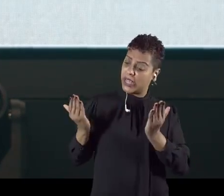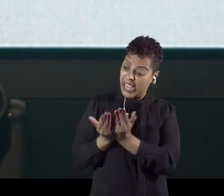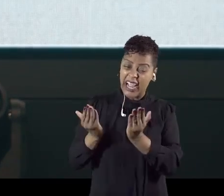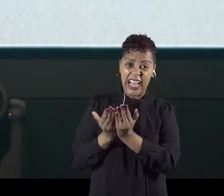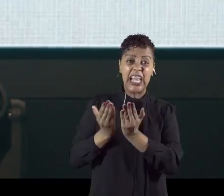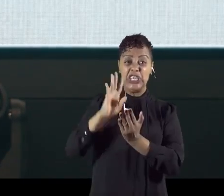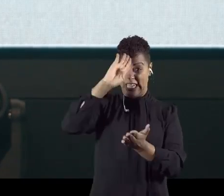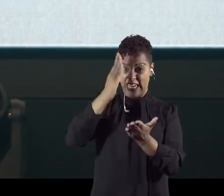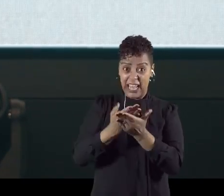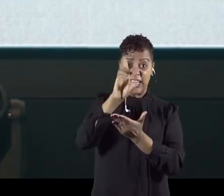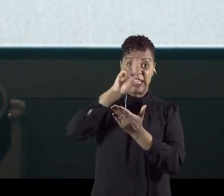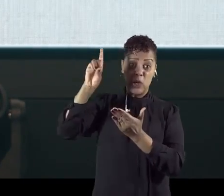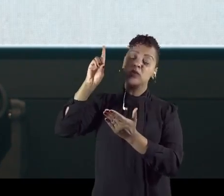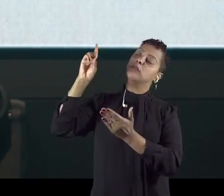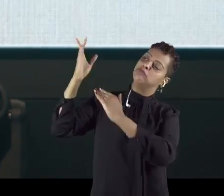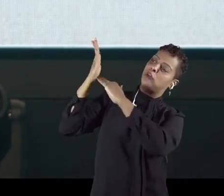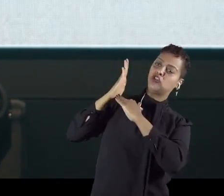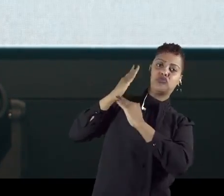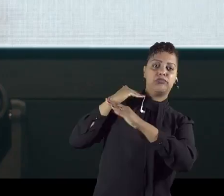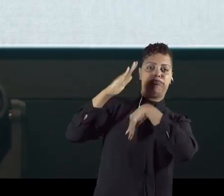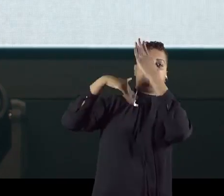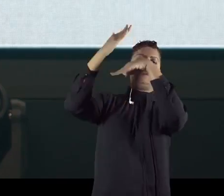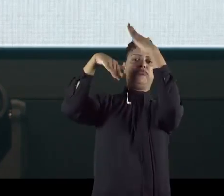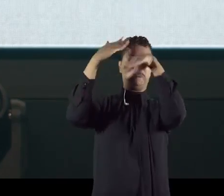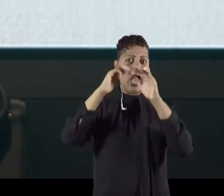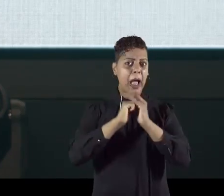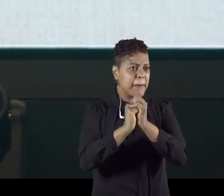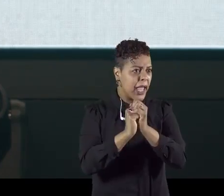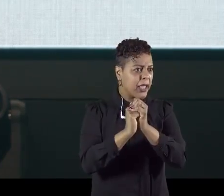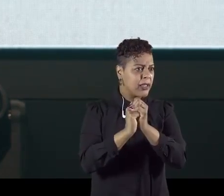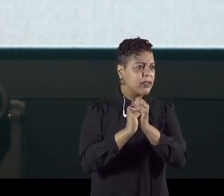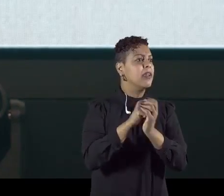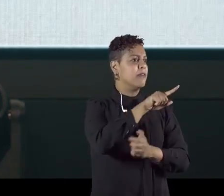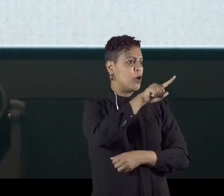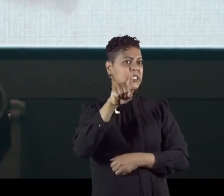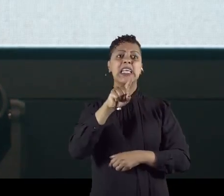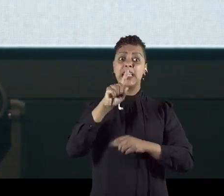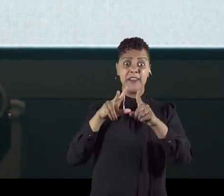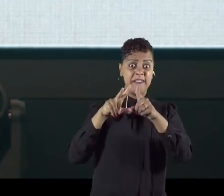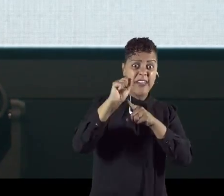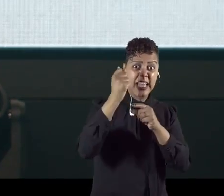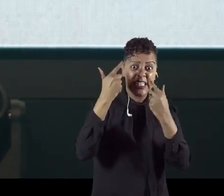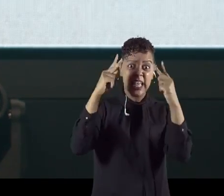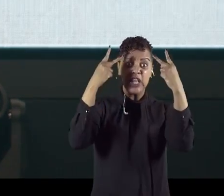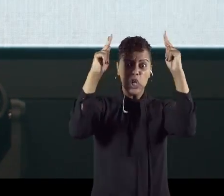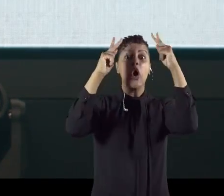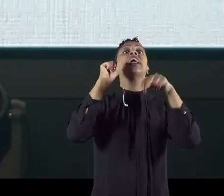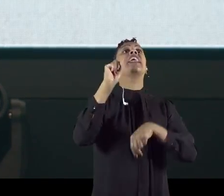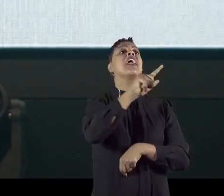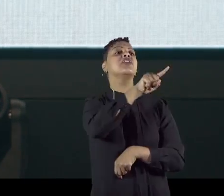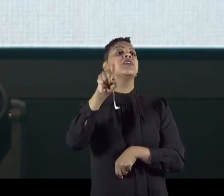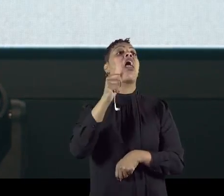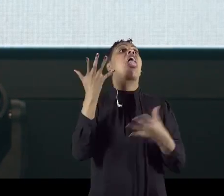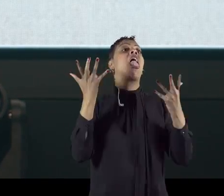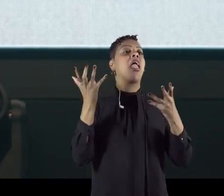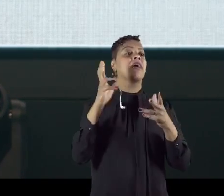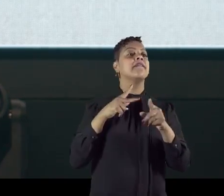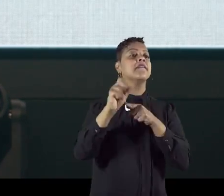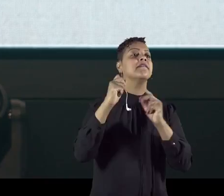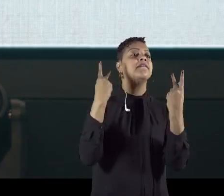cooperam para o bem daqueles que amam a Deus a meu irmão nem tão quem quer vencedora aqui ó